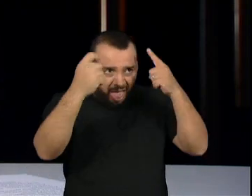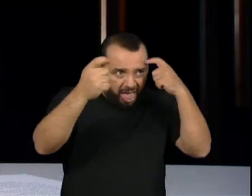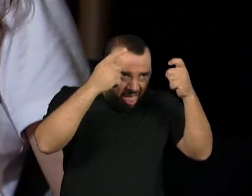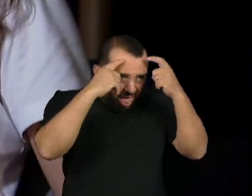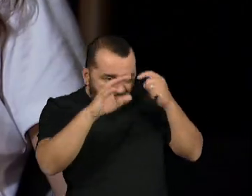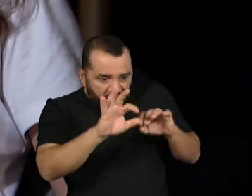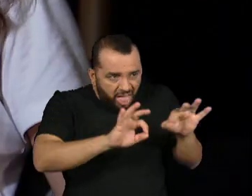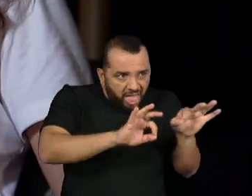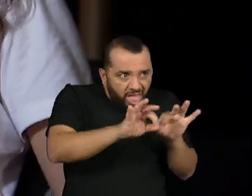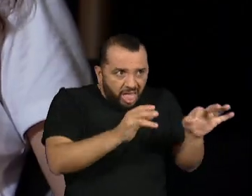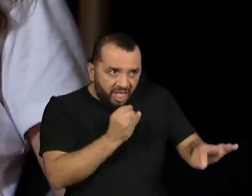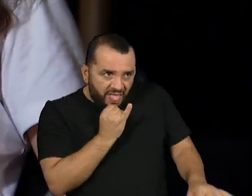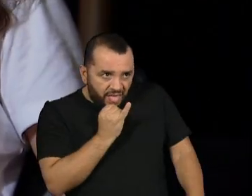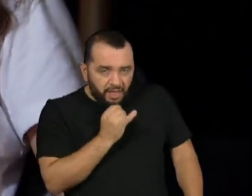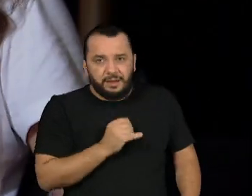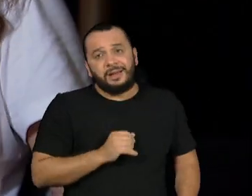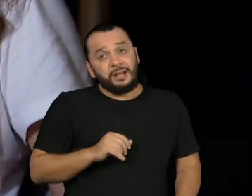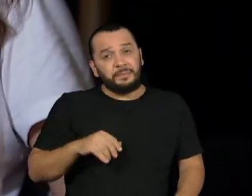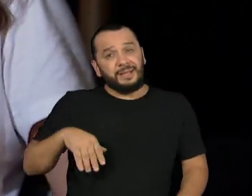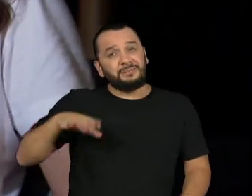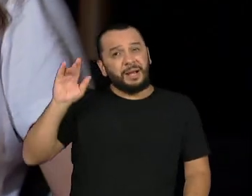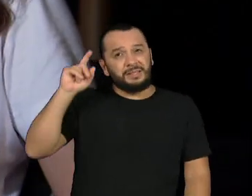né? Só que dá mais trabalho.